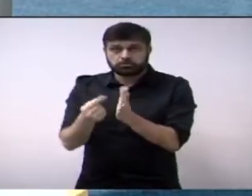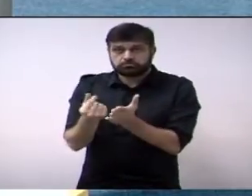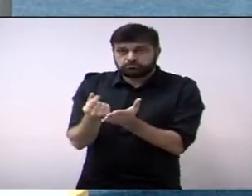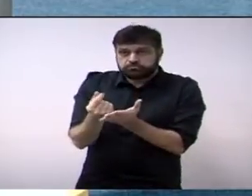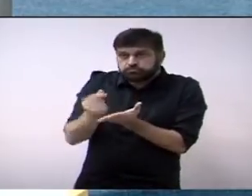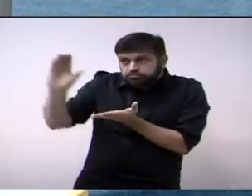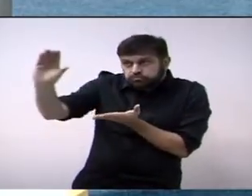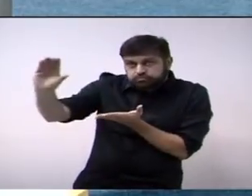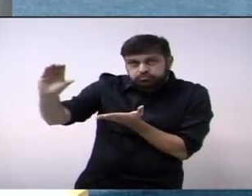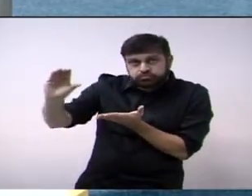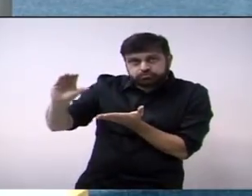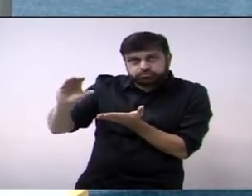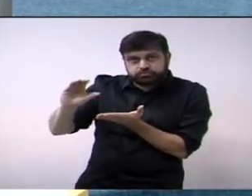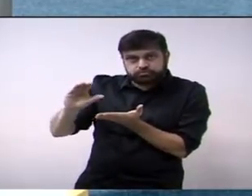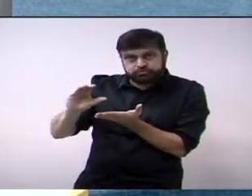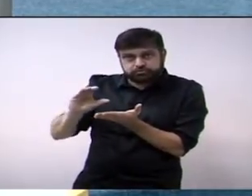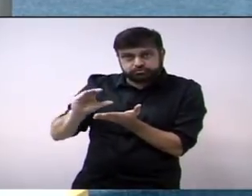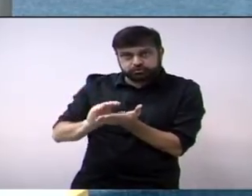possa ser